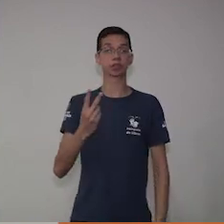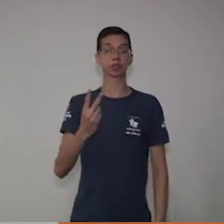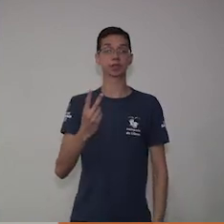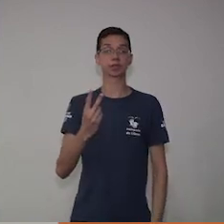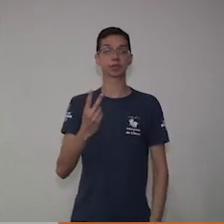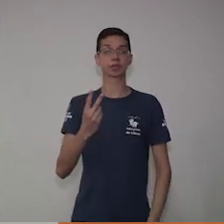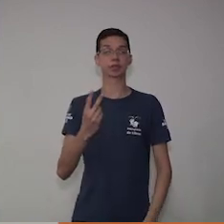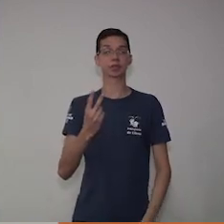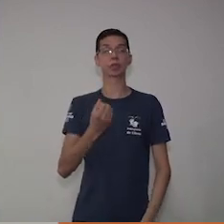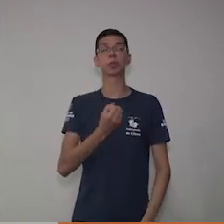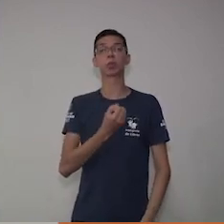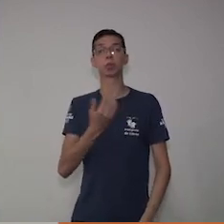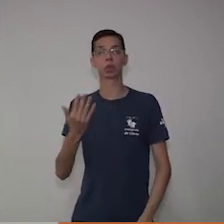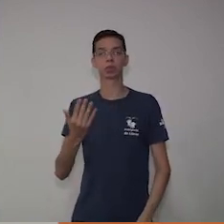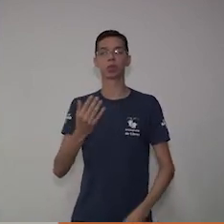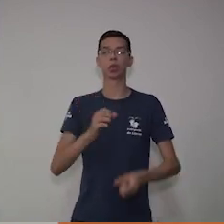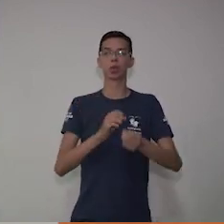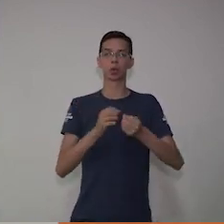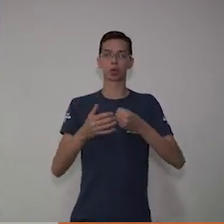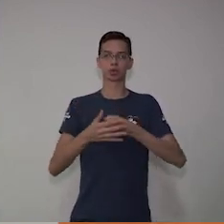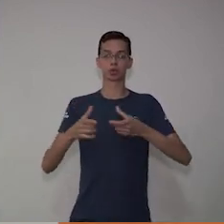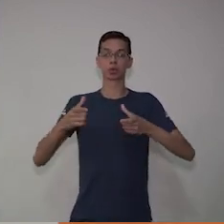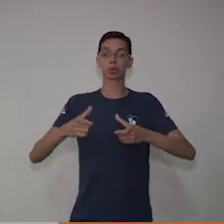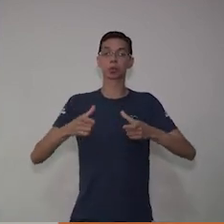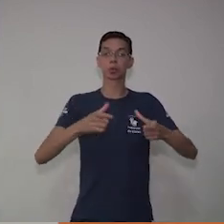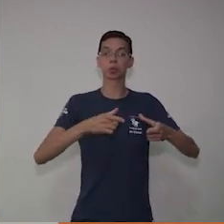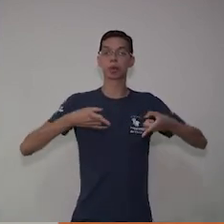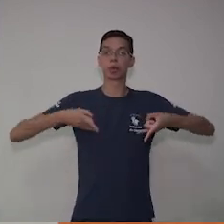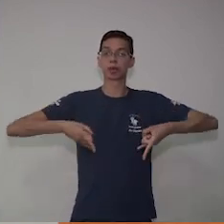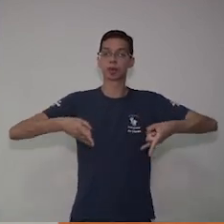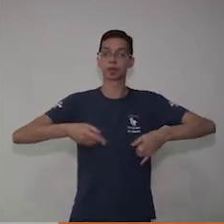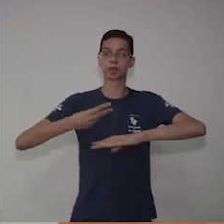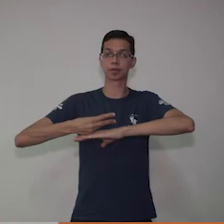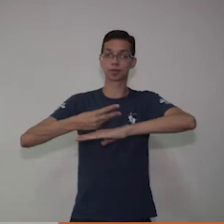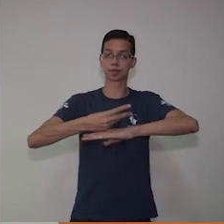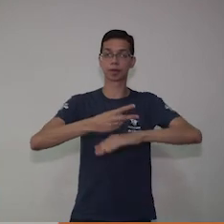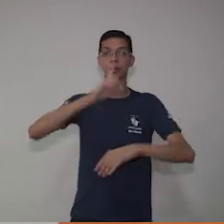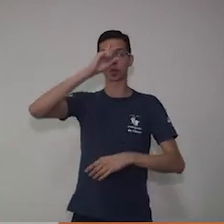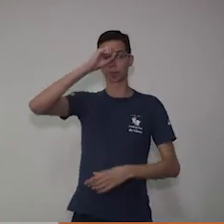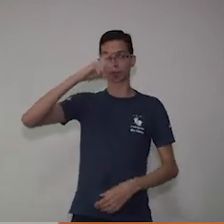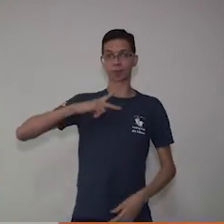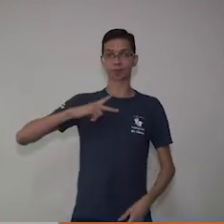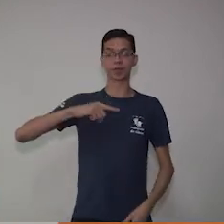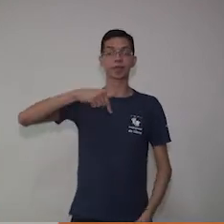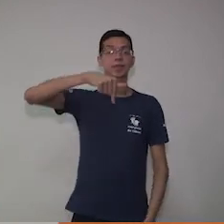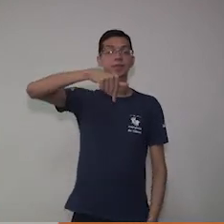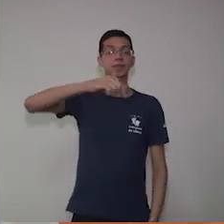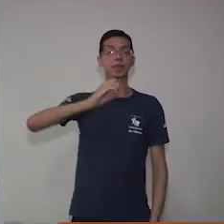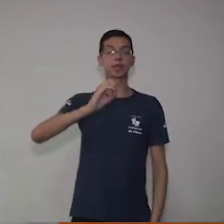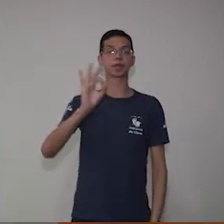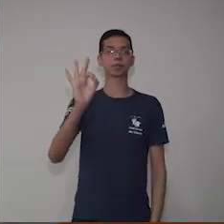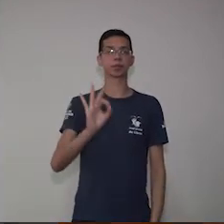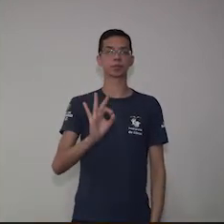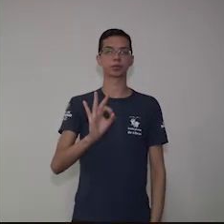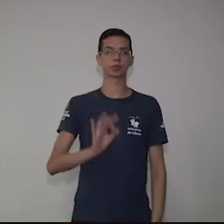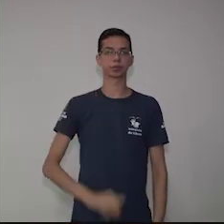dos leitos Covid nos leitos privados é de 70%.